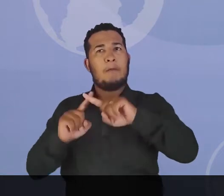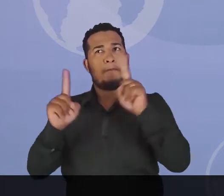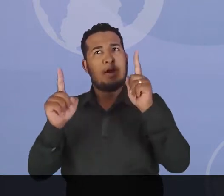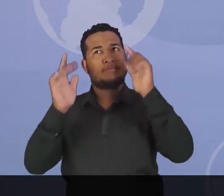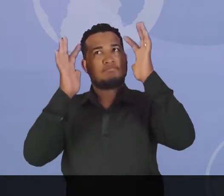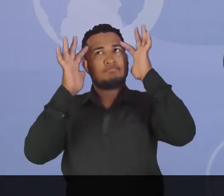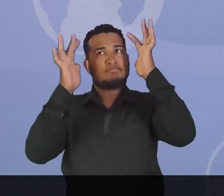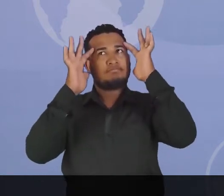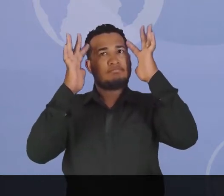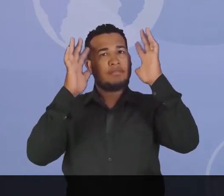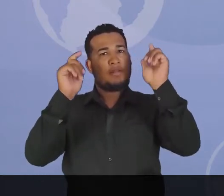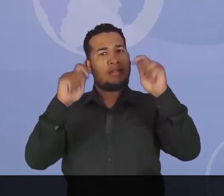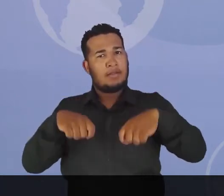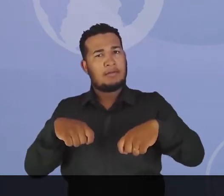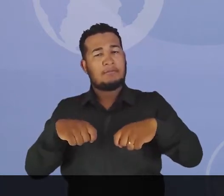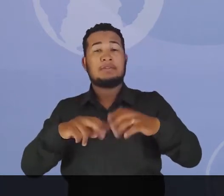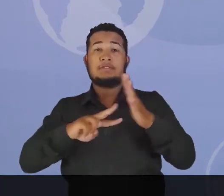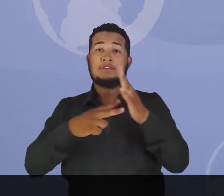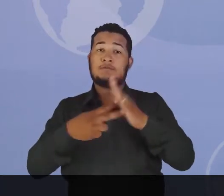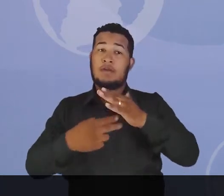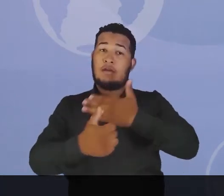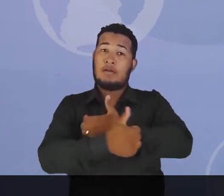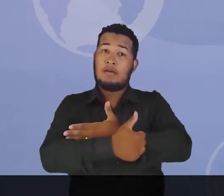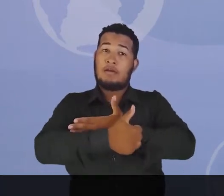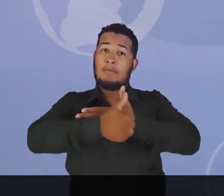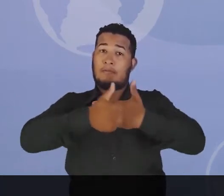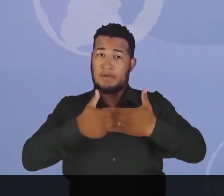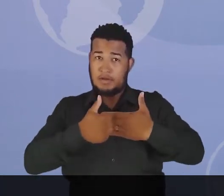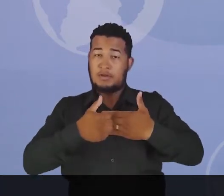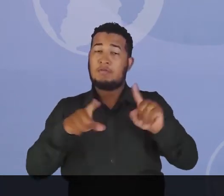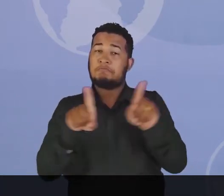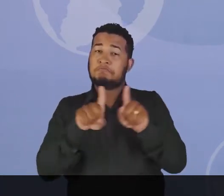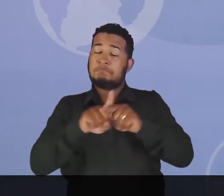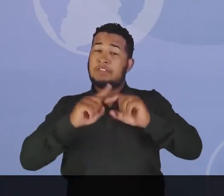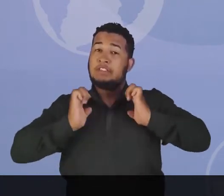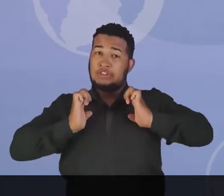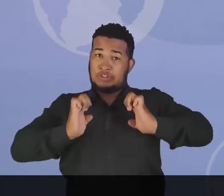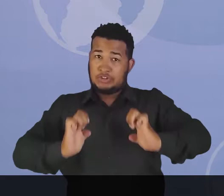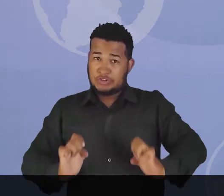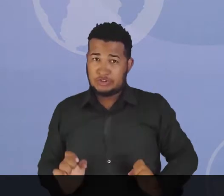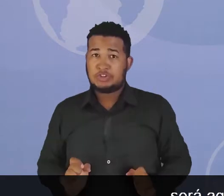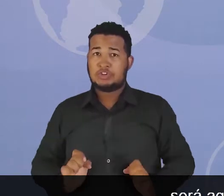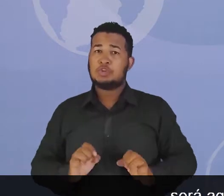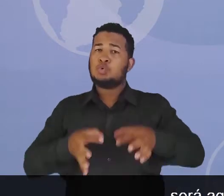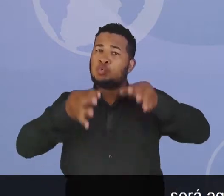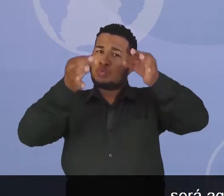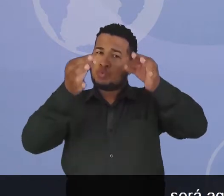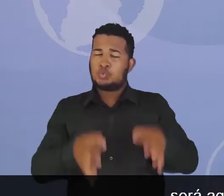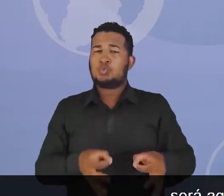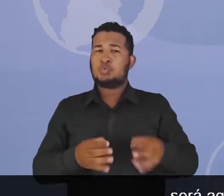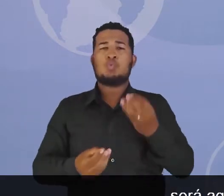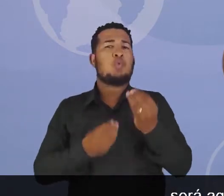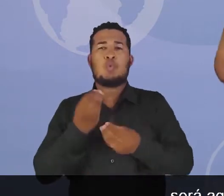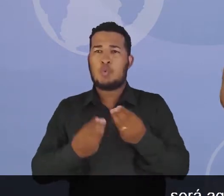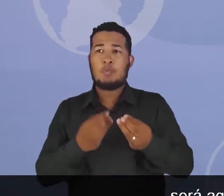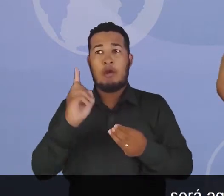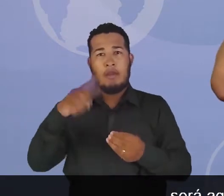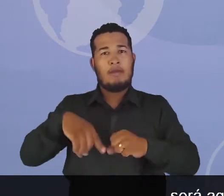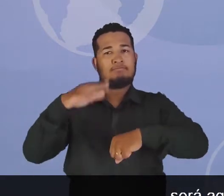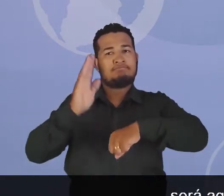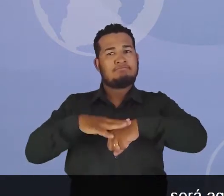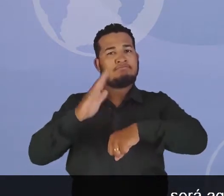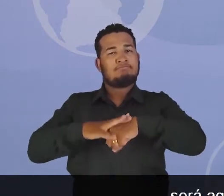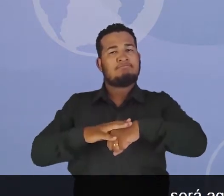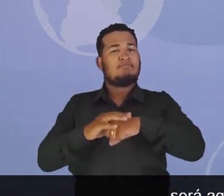então a ação moral, a ação ética, a ação justa será aquela